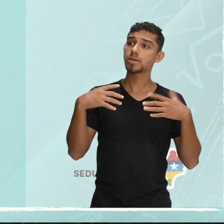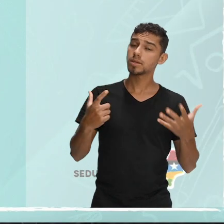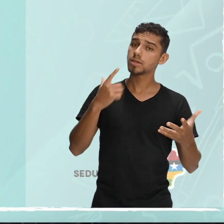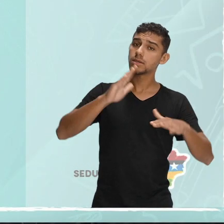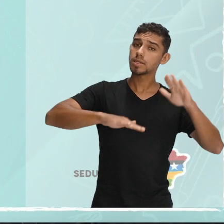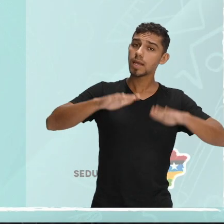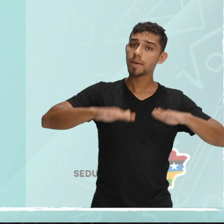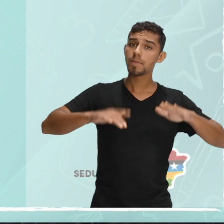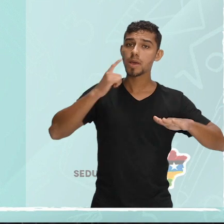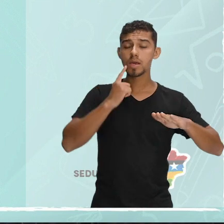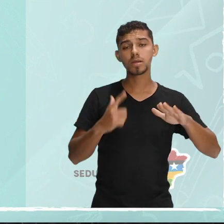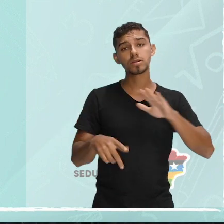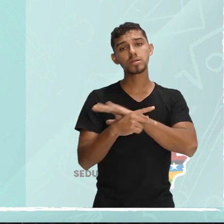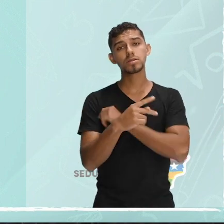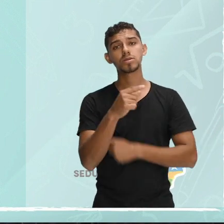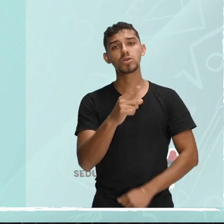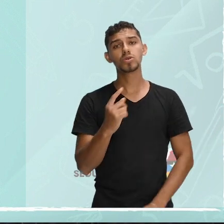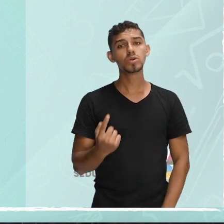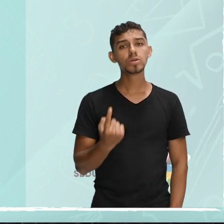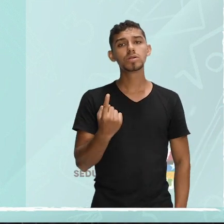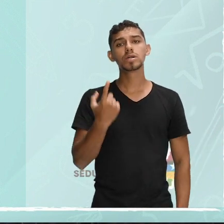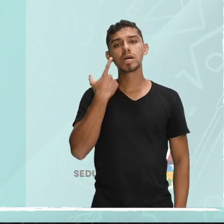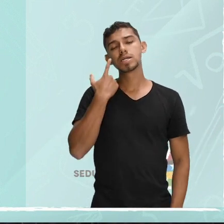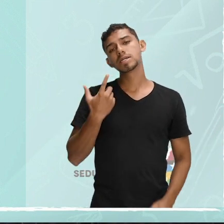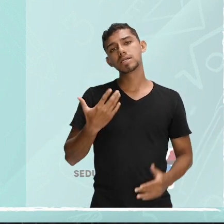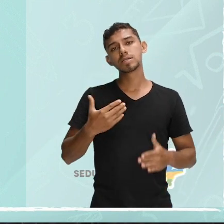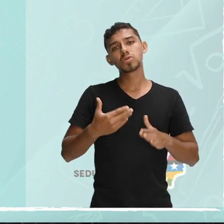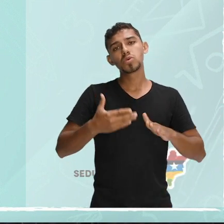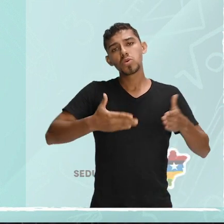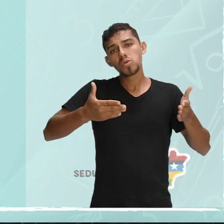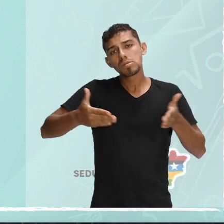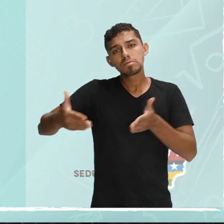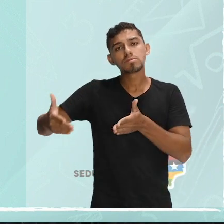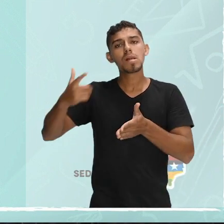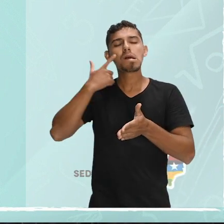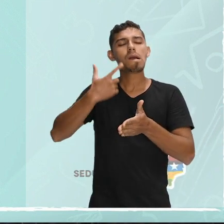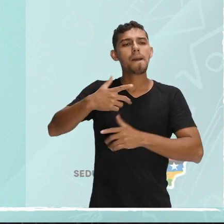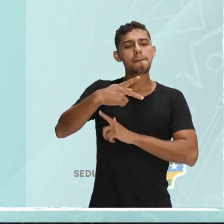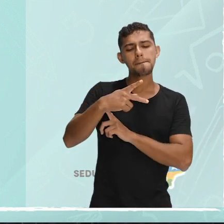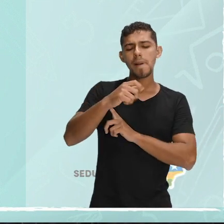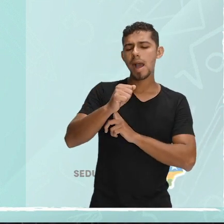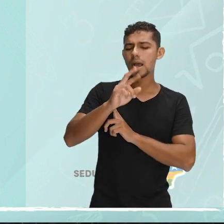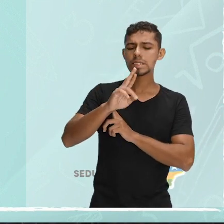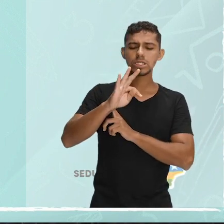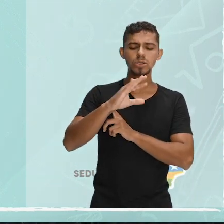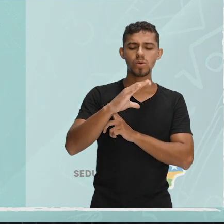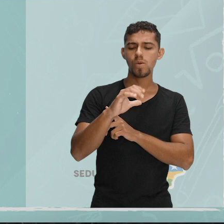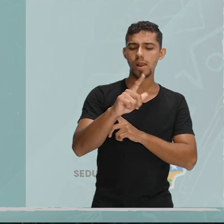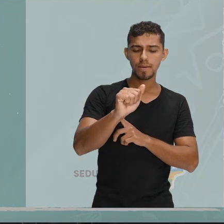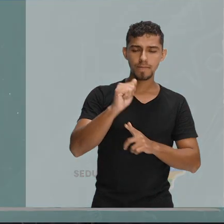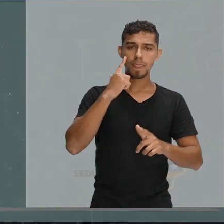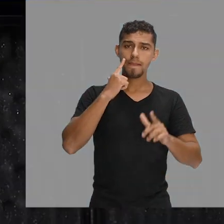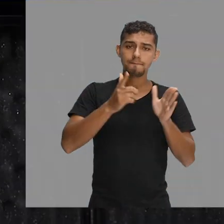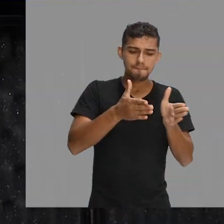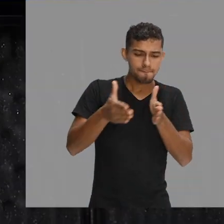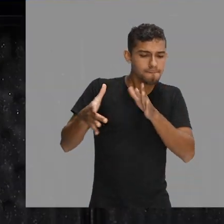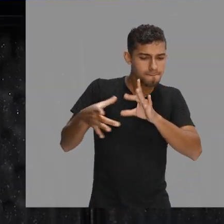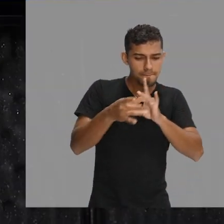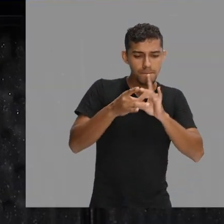ela depende unicamente da quantidade de partículas provenientes do soluto não